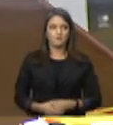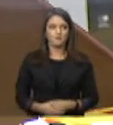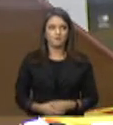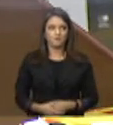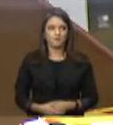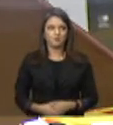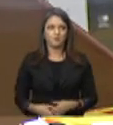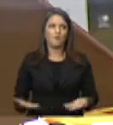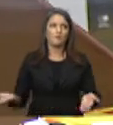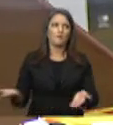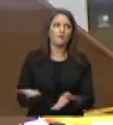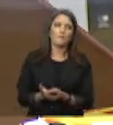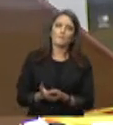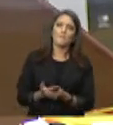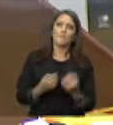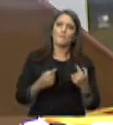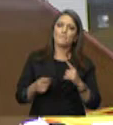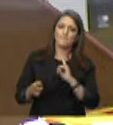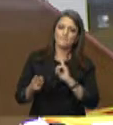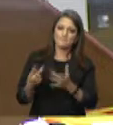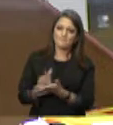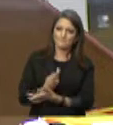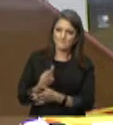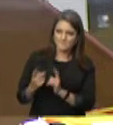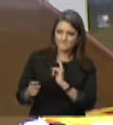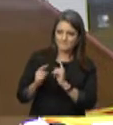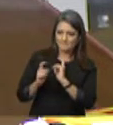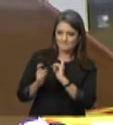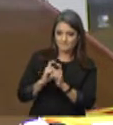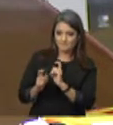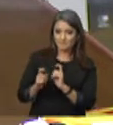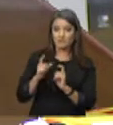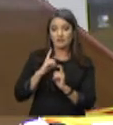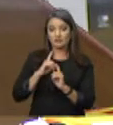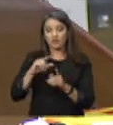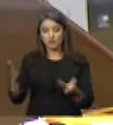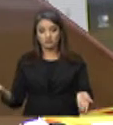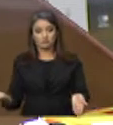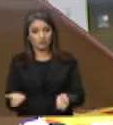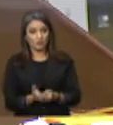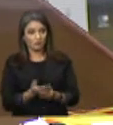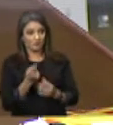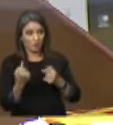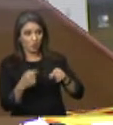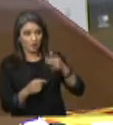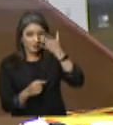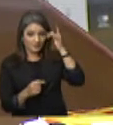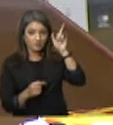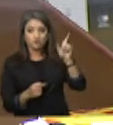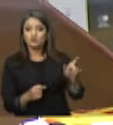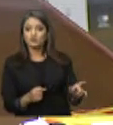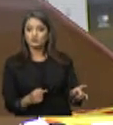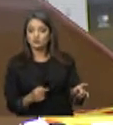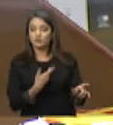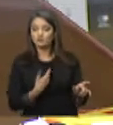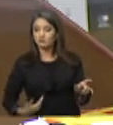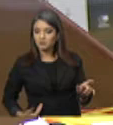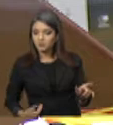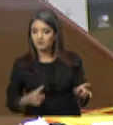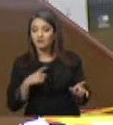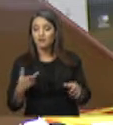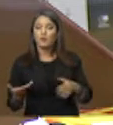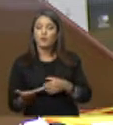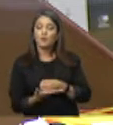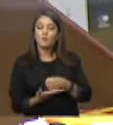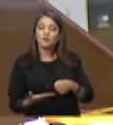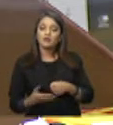e na ação de improbidade de um lado está o autor postulou na aplicação de certas ações não penais ao a gente o ex-agente público com fundamento na